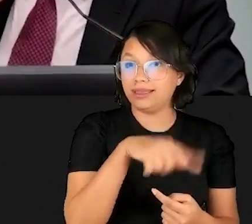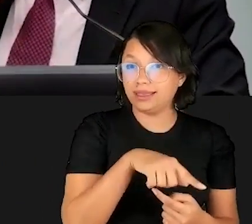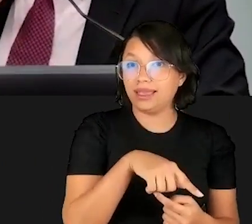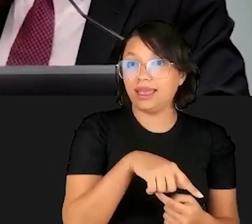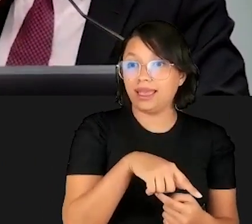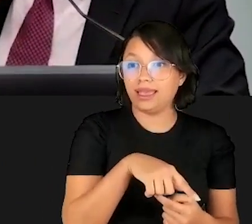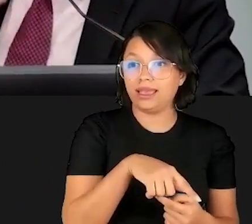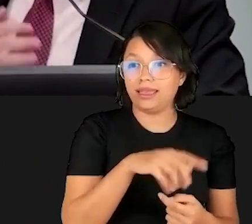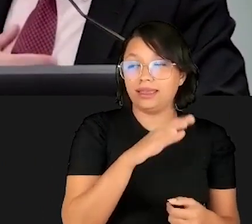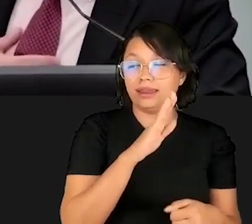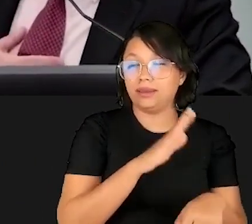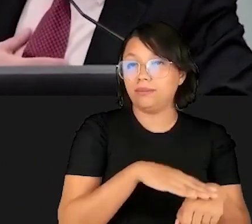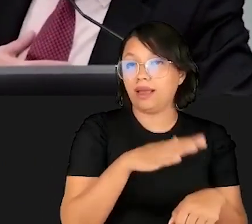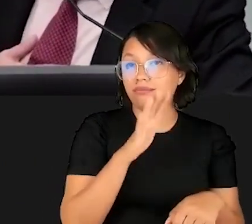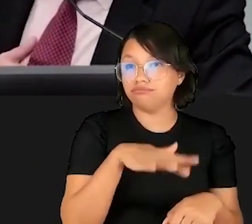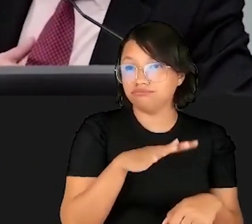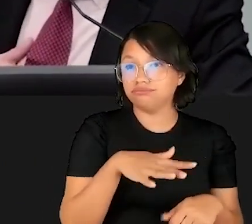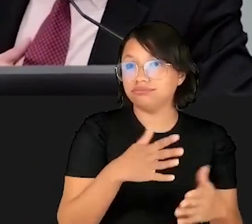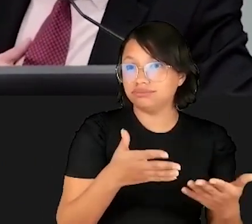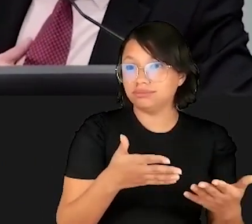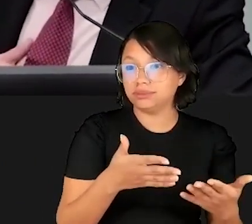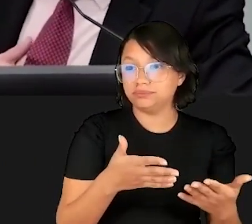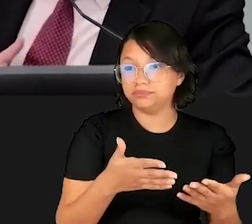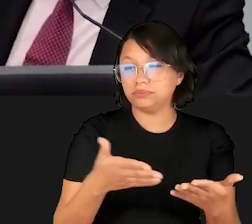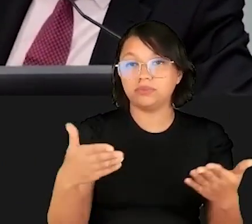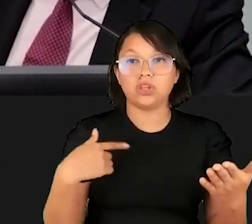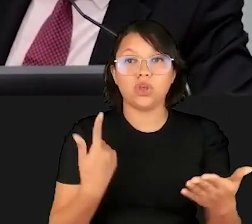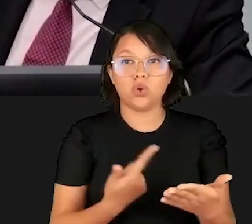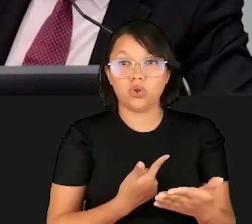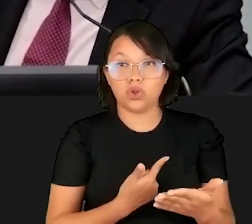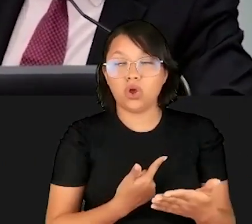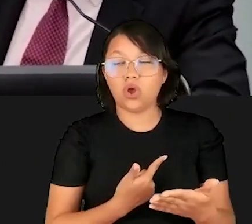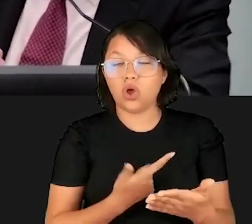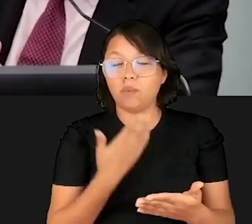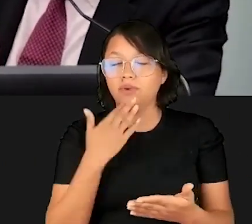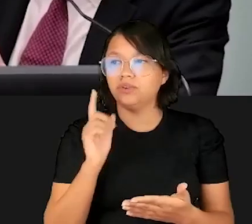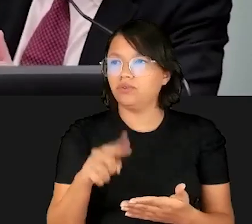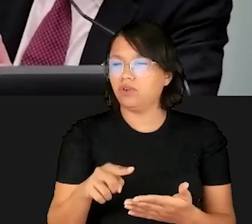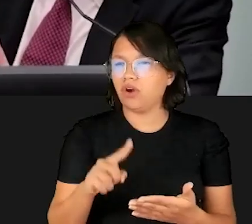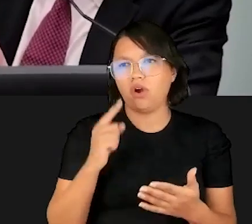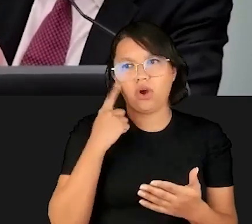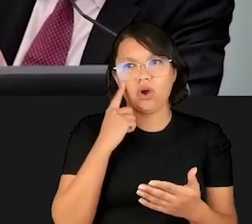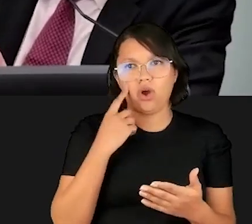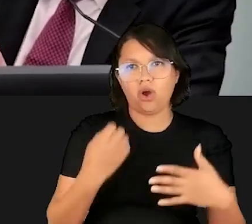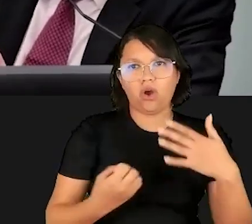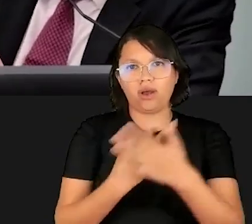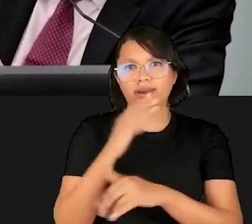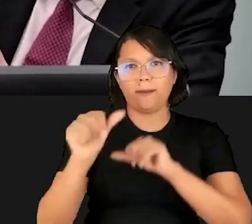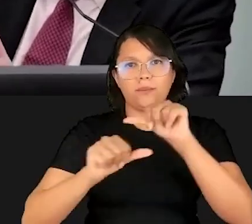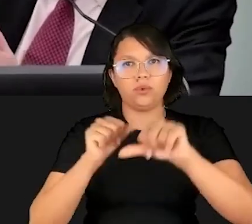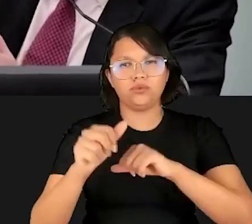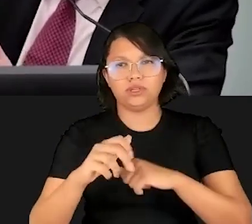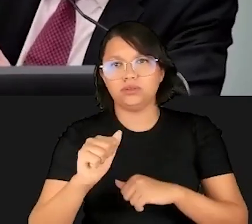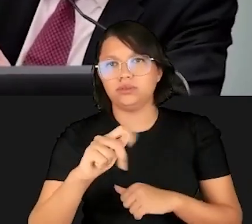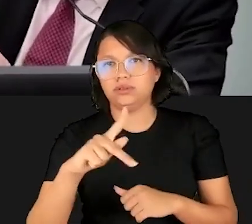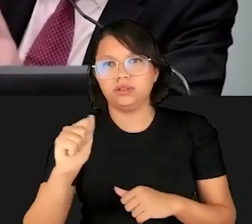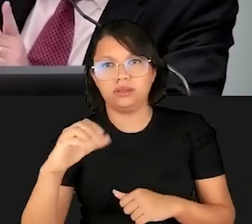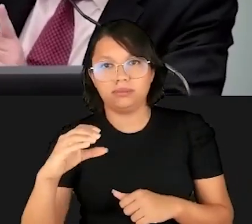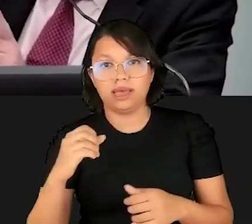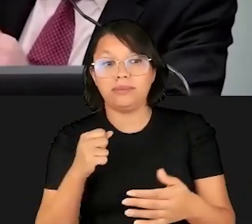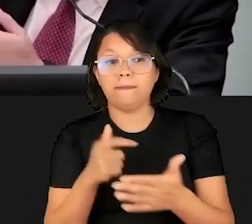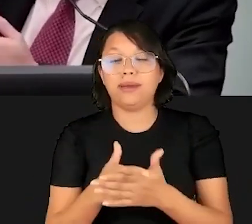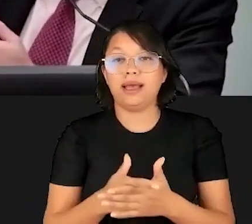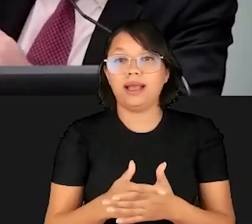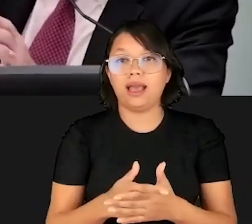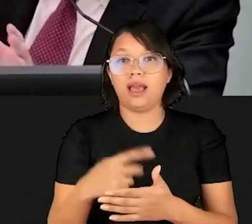era o presidente da Sociedade Brasileira. A nossa demanda foi o seguinte: olha, você tem que criar um modificador da APAC para pagar um valor maior,